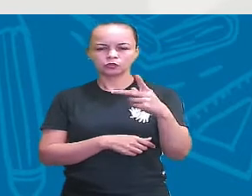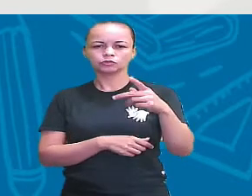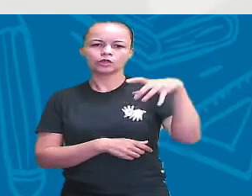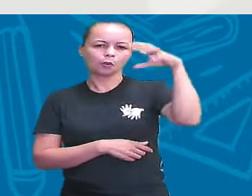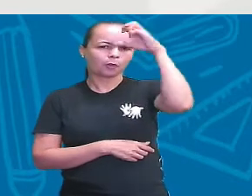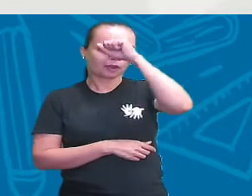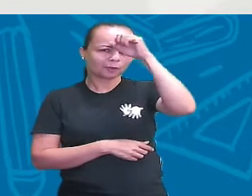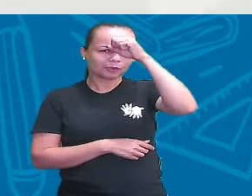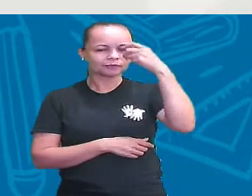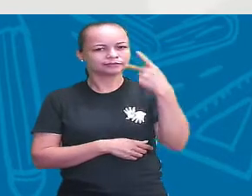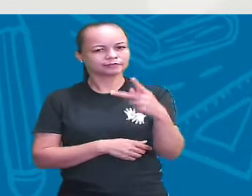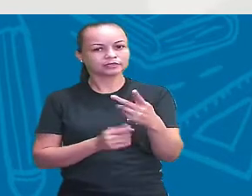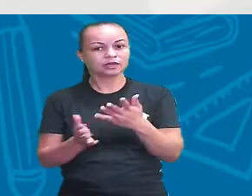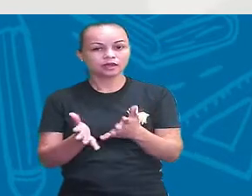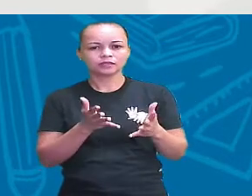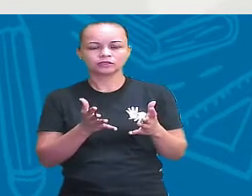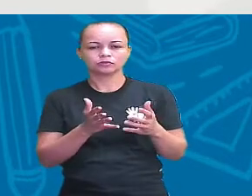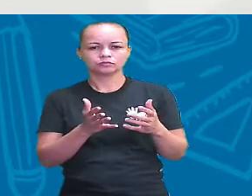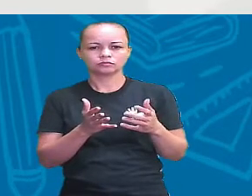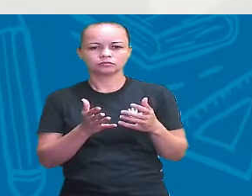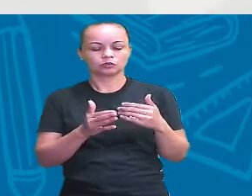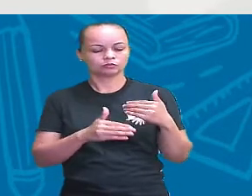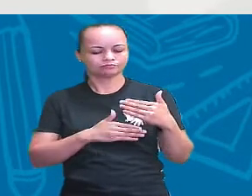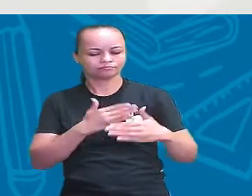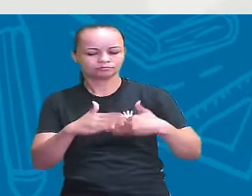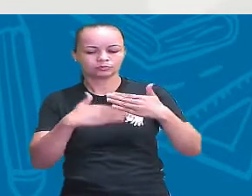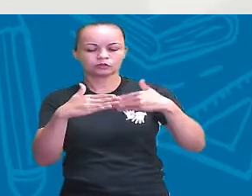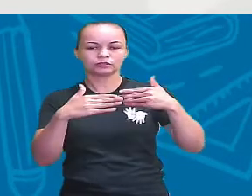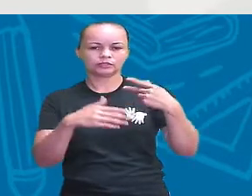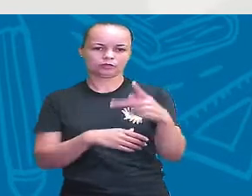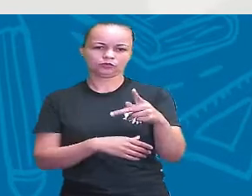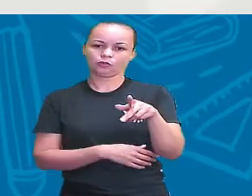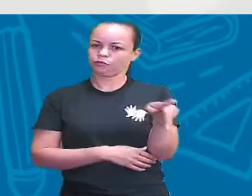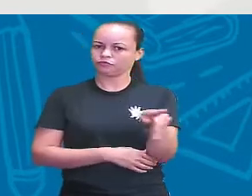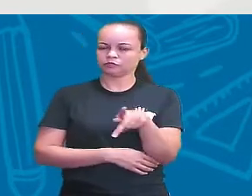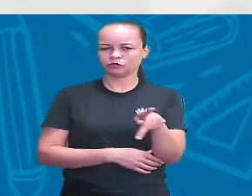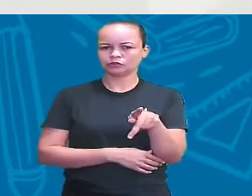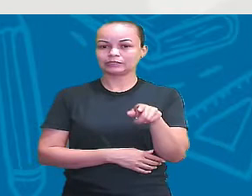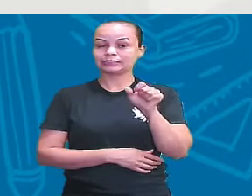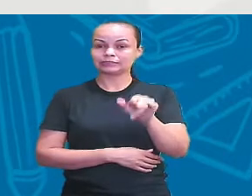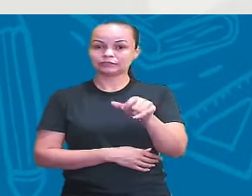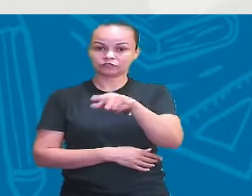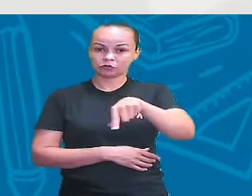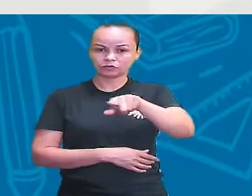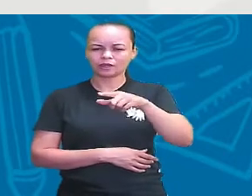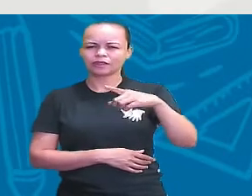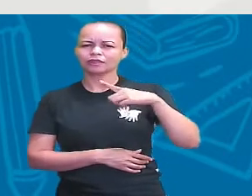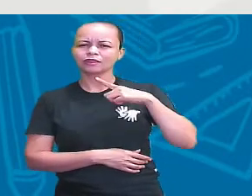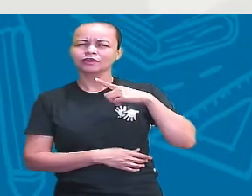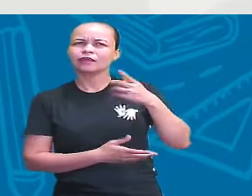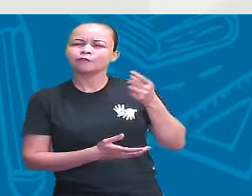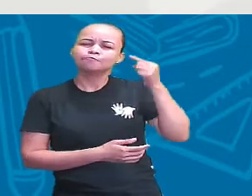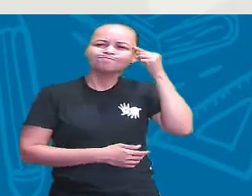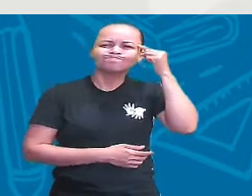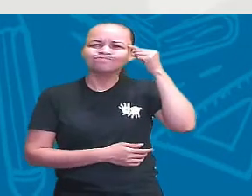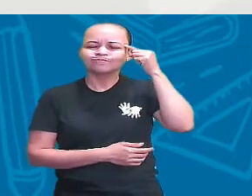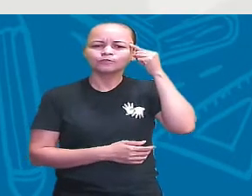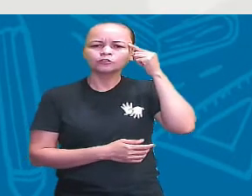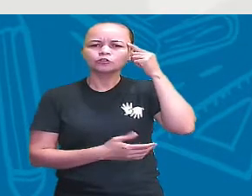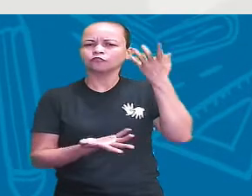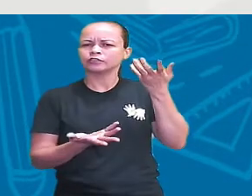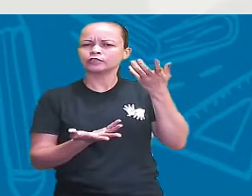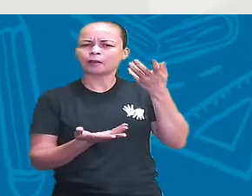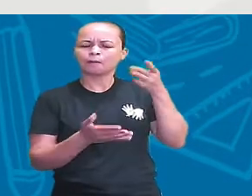uma grande agente de todo esse processo é o teu professor. Então, se você tem dúvidas, não deixa